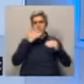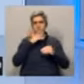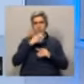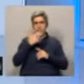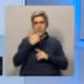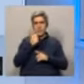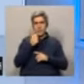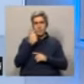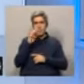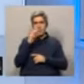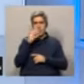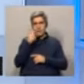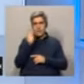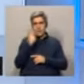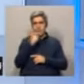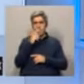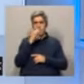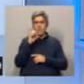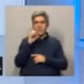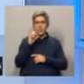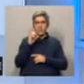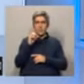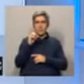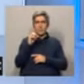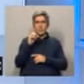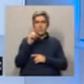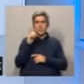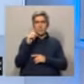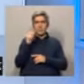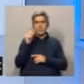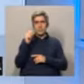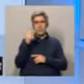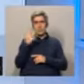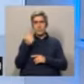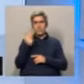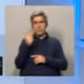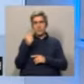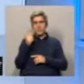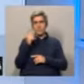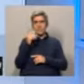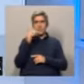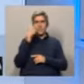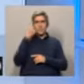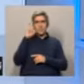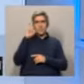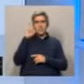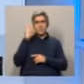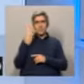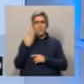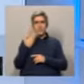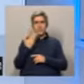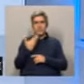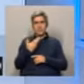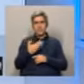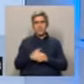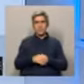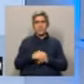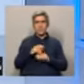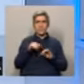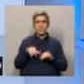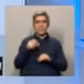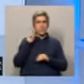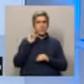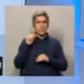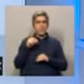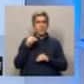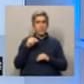15, Beja aos 15, Faro aos 18, Sines 15, Sagres 17. Notar que para o final do dia de hoje, no Alto